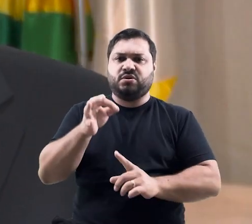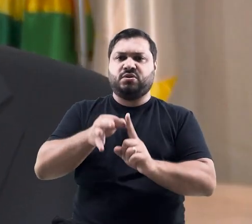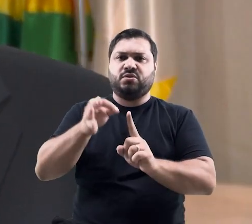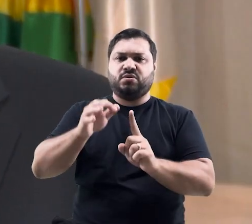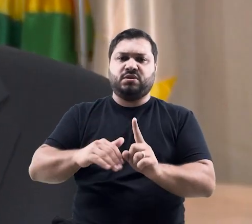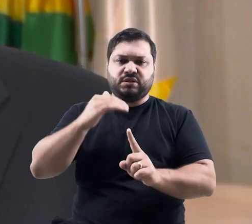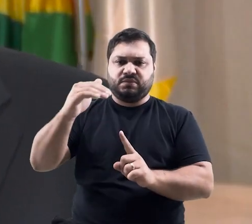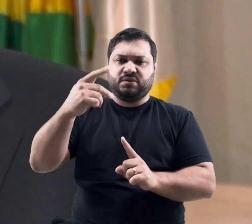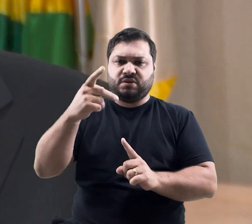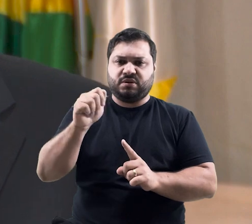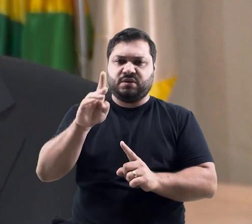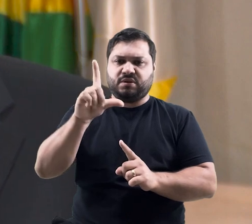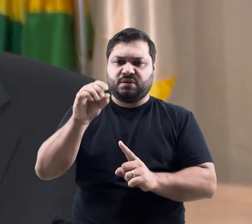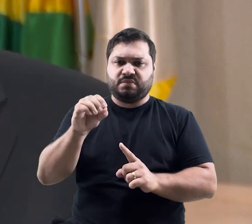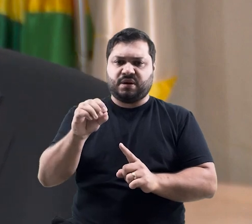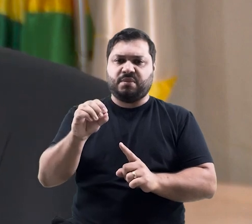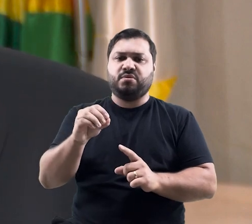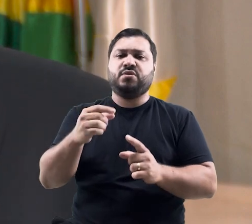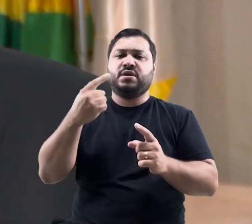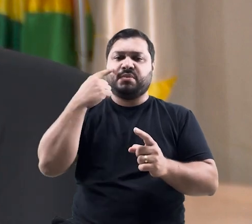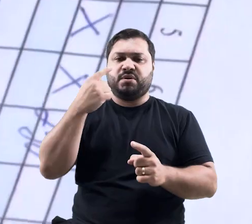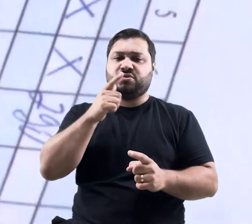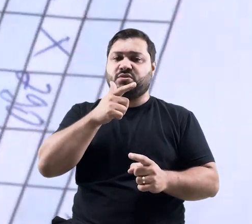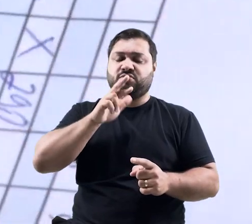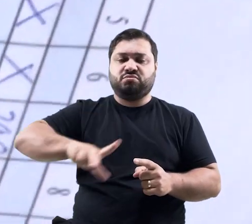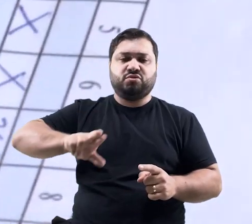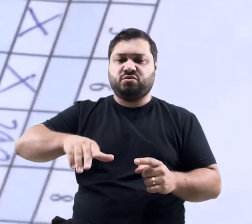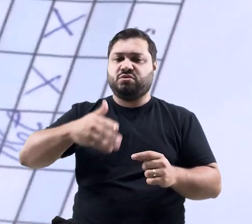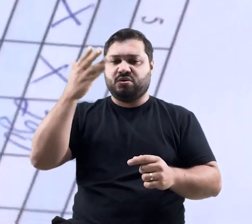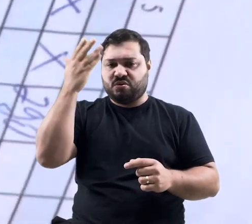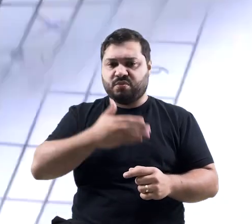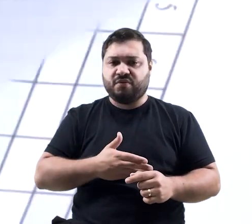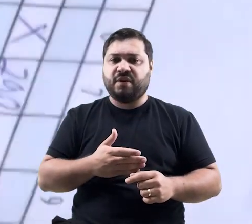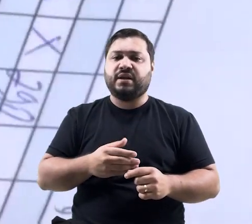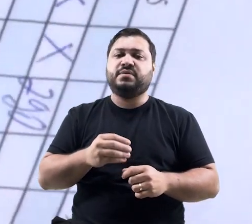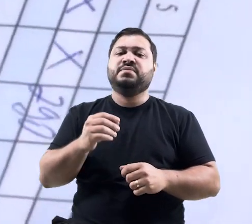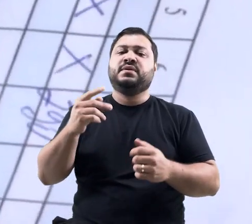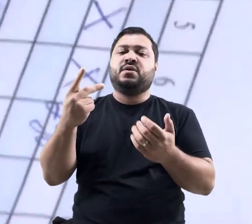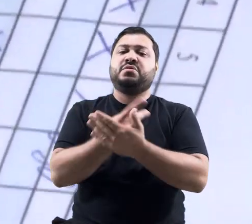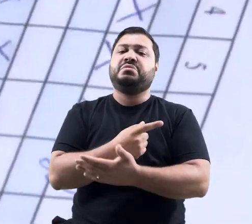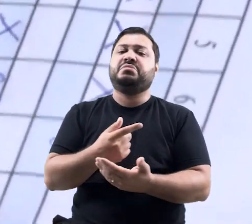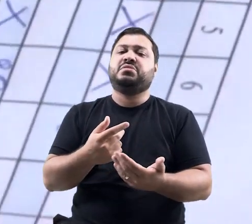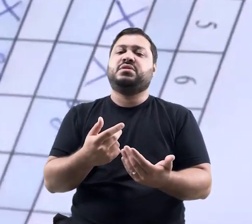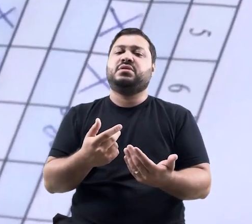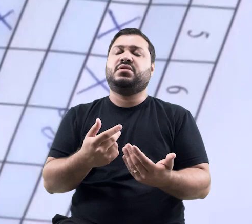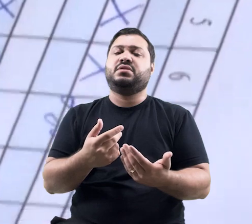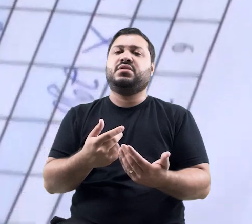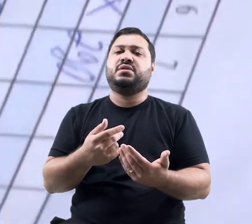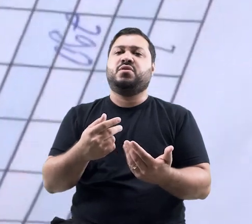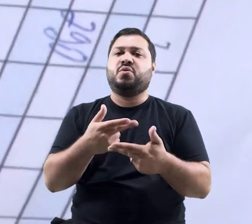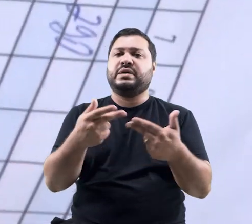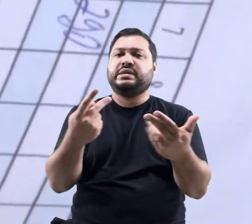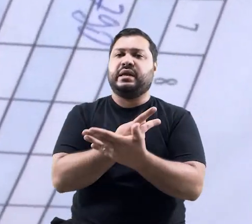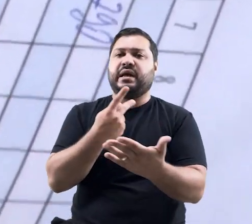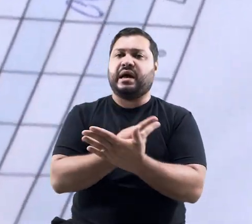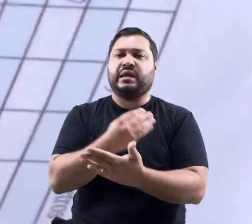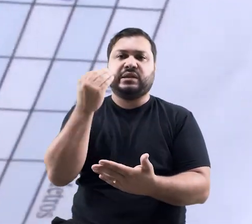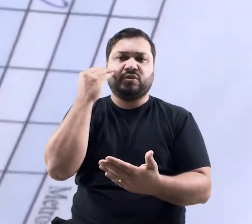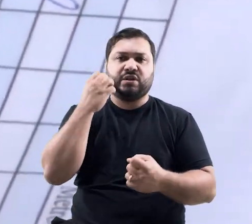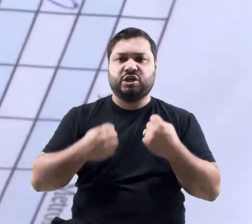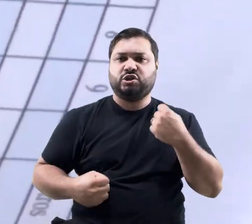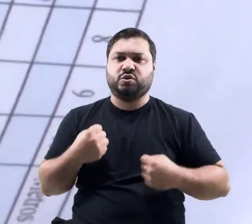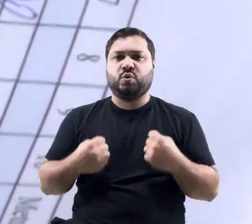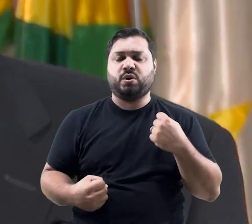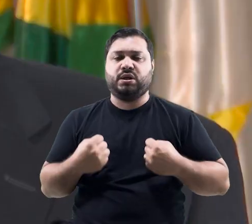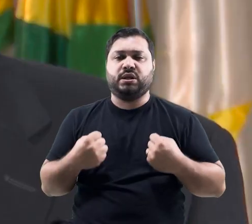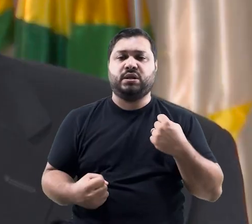o desembargador Pablo Zuniga Dourado, que considerou não ter sido comprovada a ocorrência de irregularidades no teste